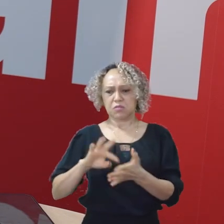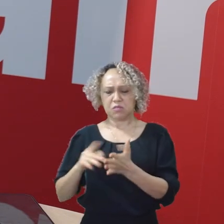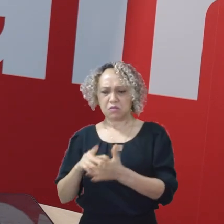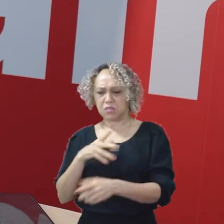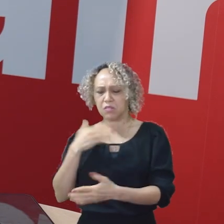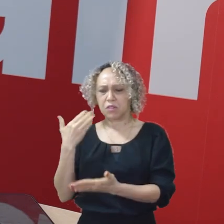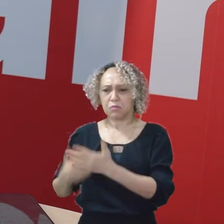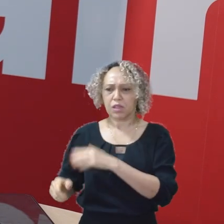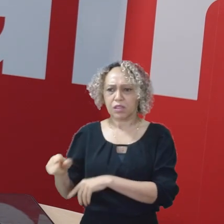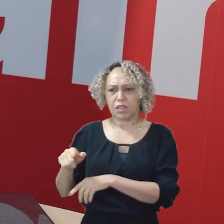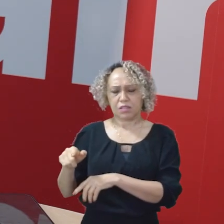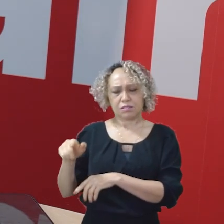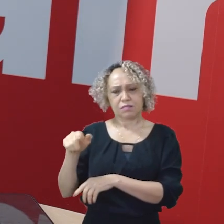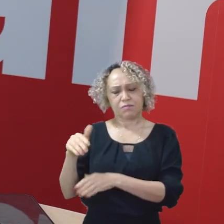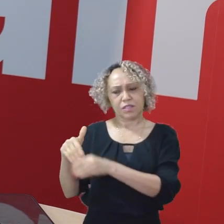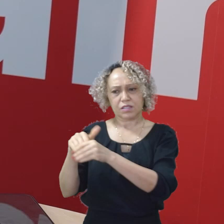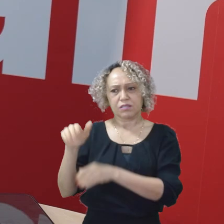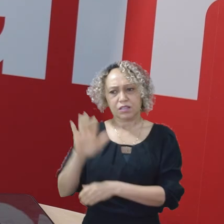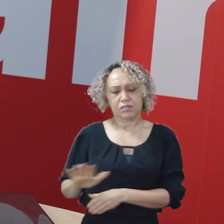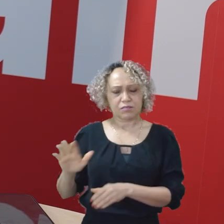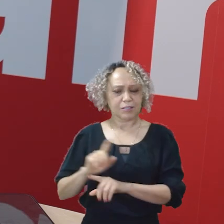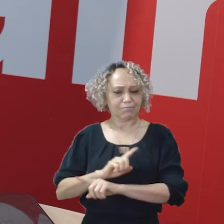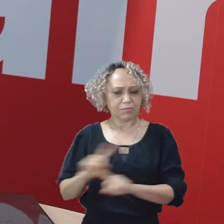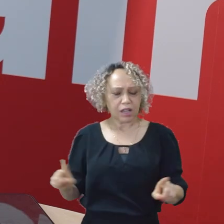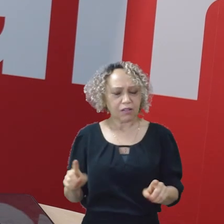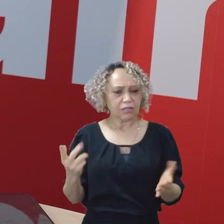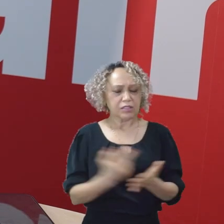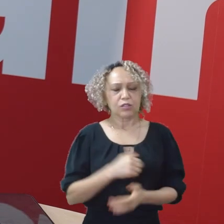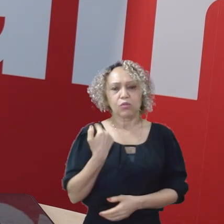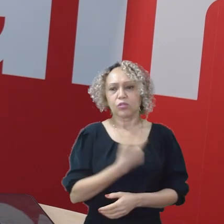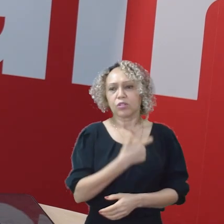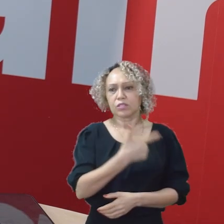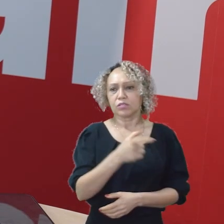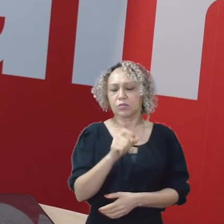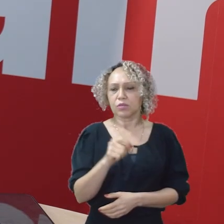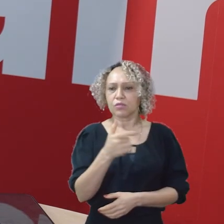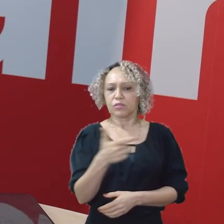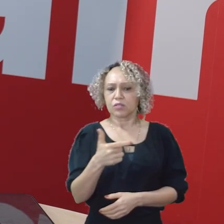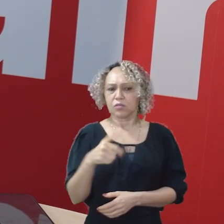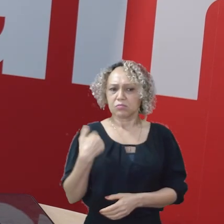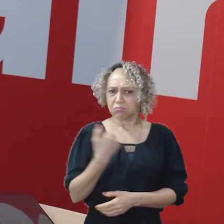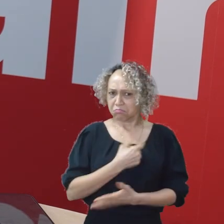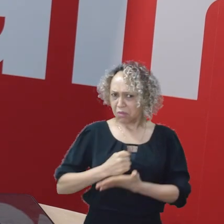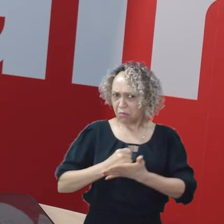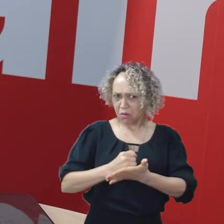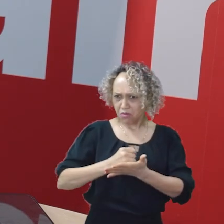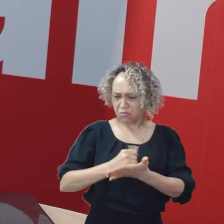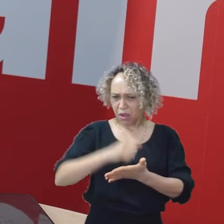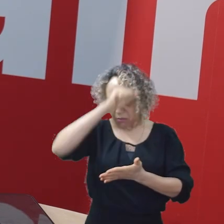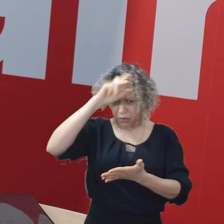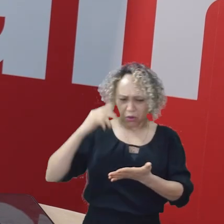que você vai ser derrotado nas eleições nacionais, que foi o que aconteceu conosco em 2022. Nós praticamente não tínhamos